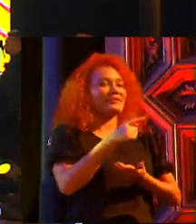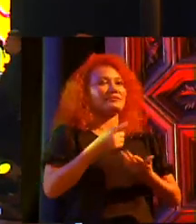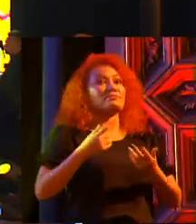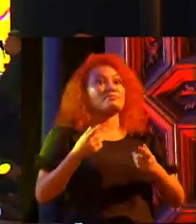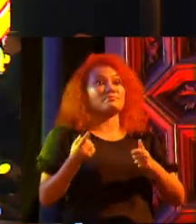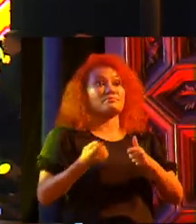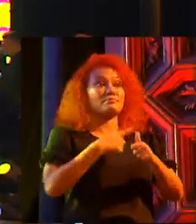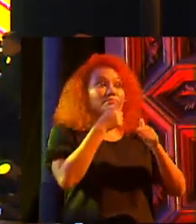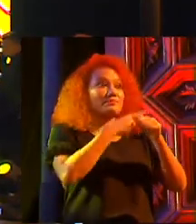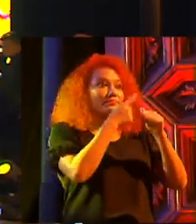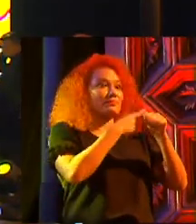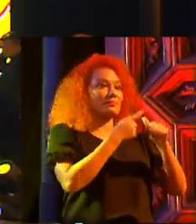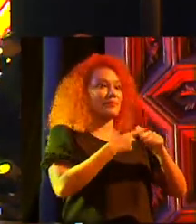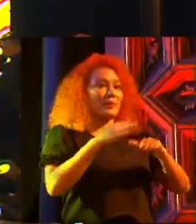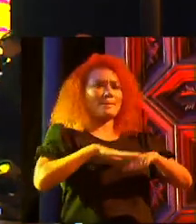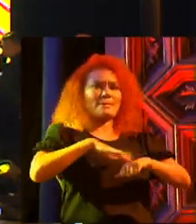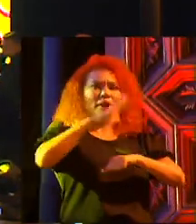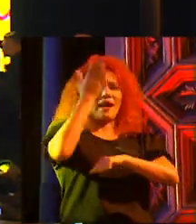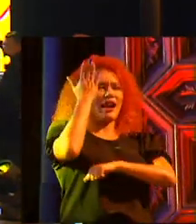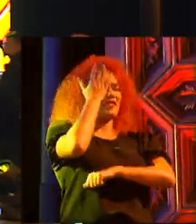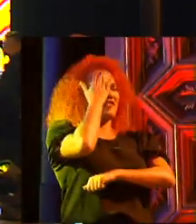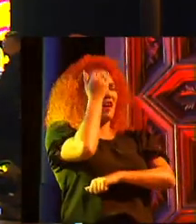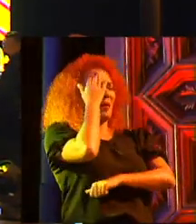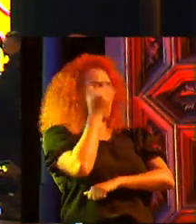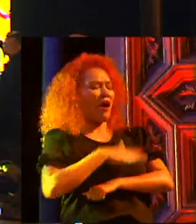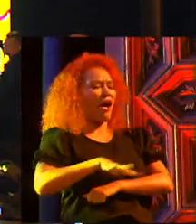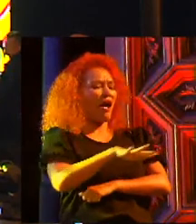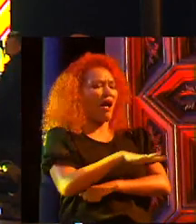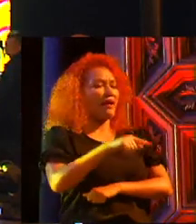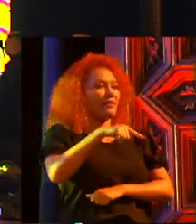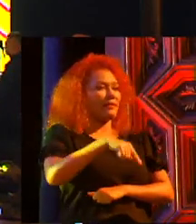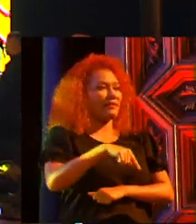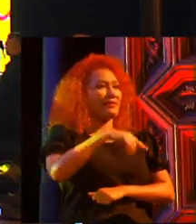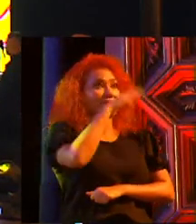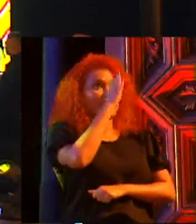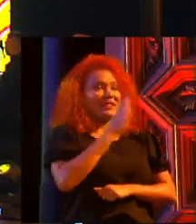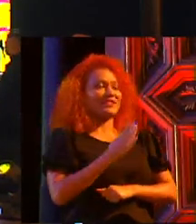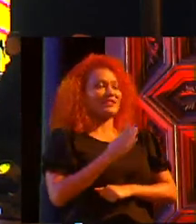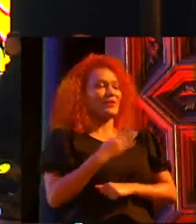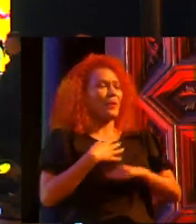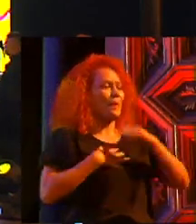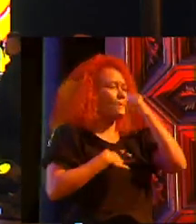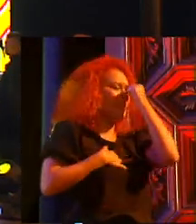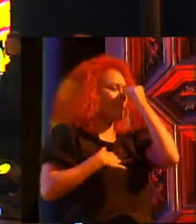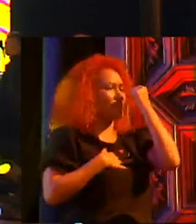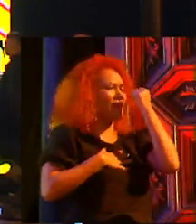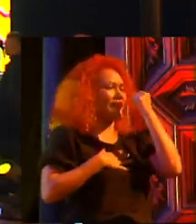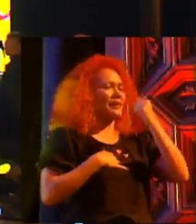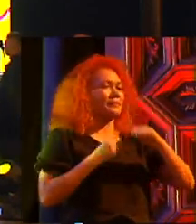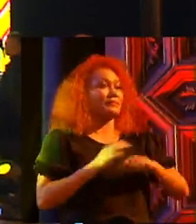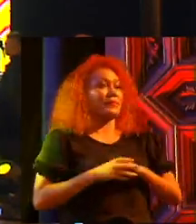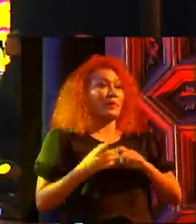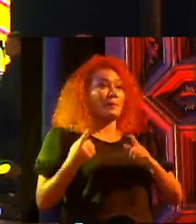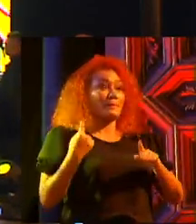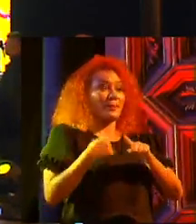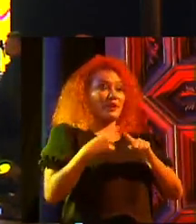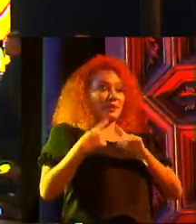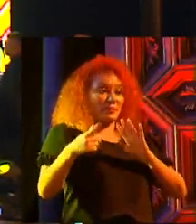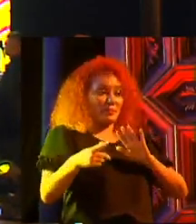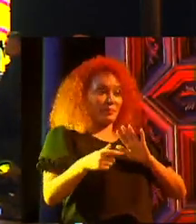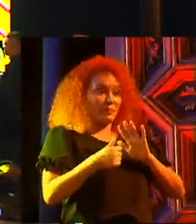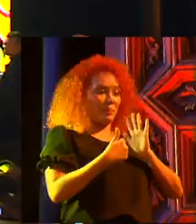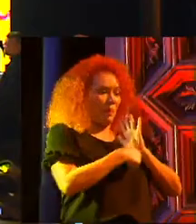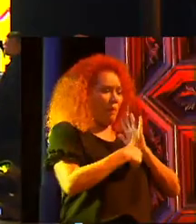musicais mais populares do Brasil, o brega. Ele possui uma identidade cultural própria, está na alma